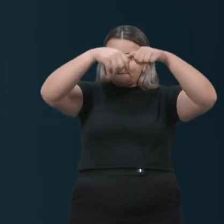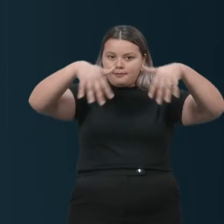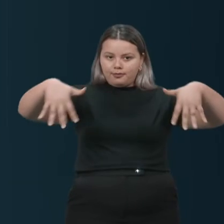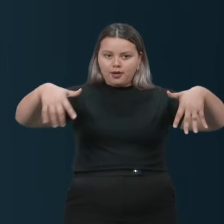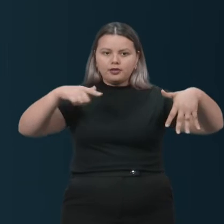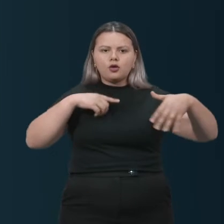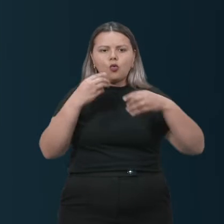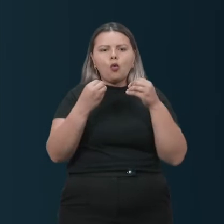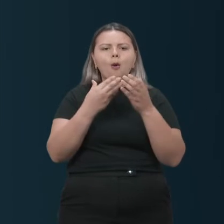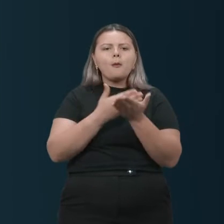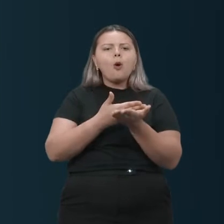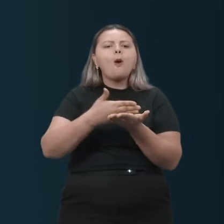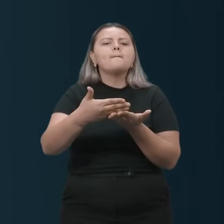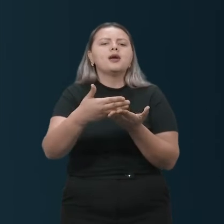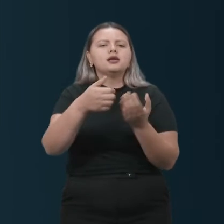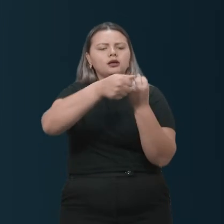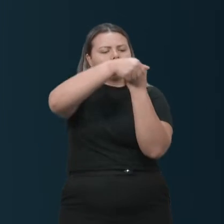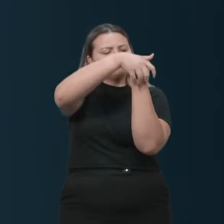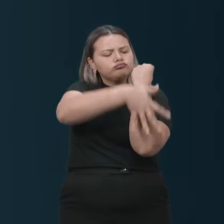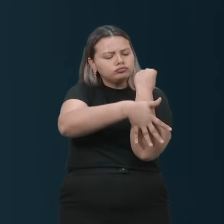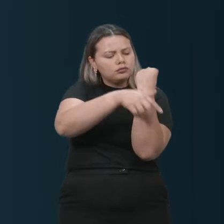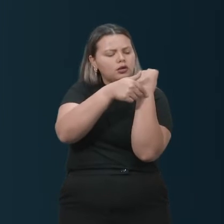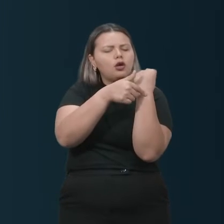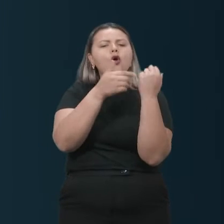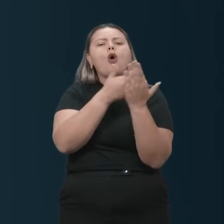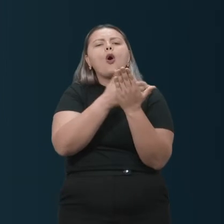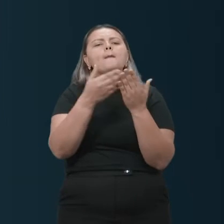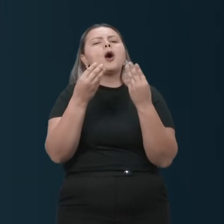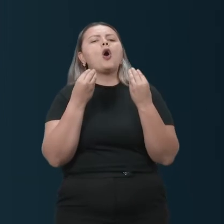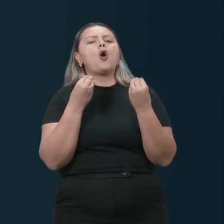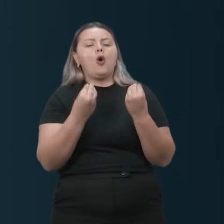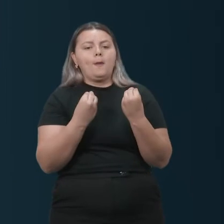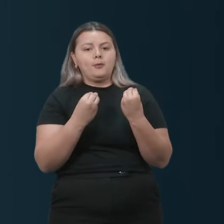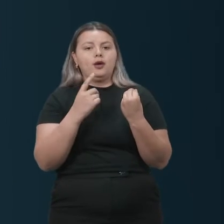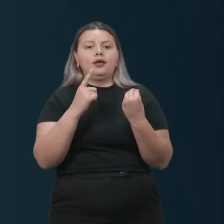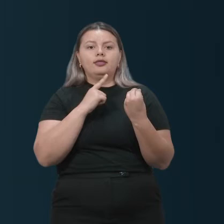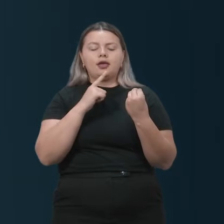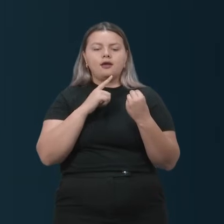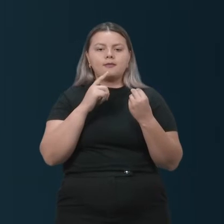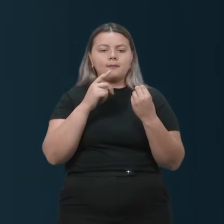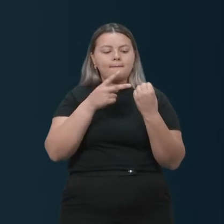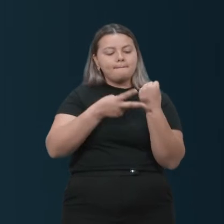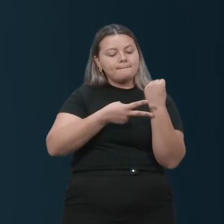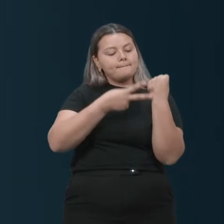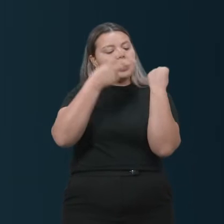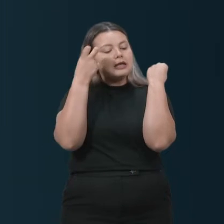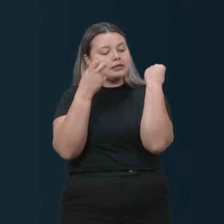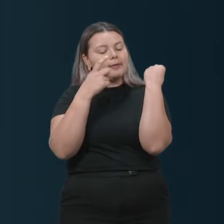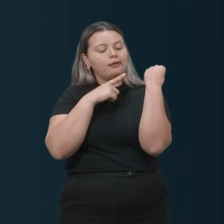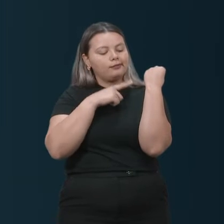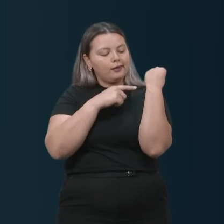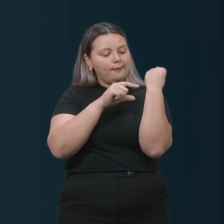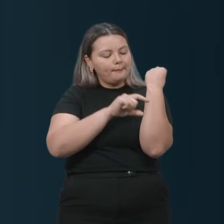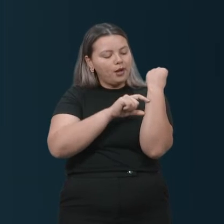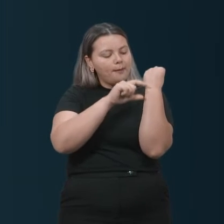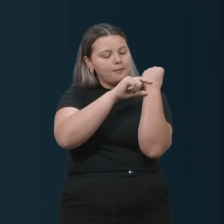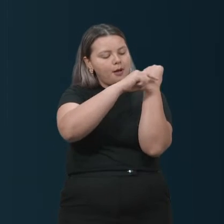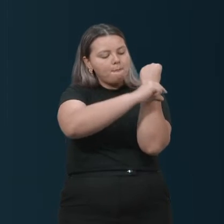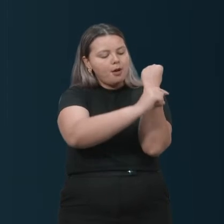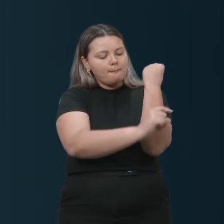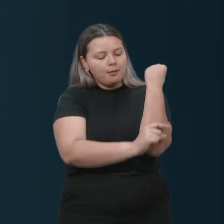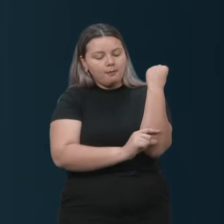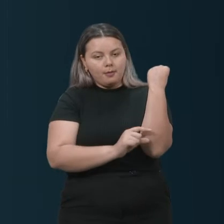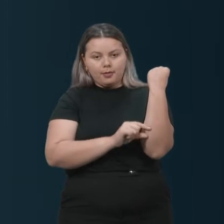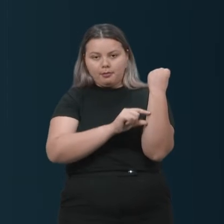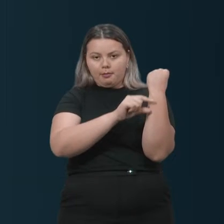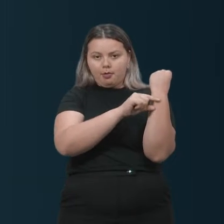a estrutura do sistema nervoso, basicamente a gente consegue ter uma visão geral sobre todos os órgãos que